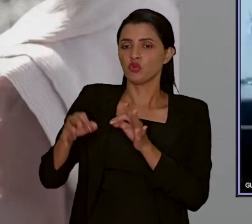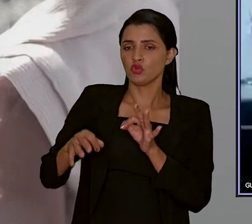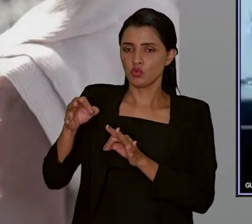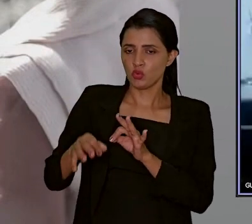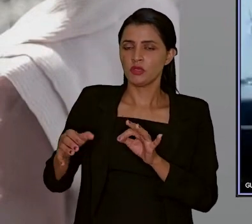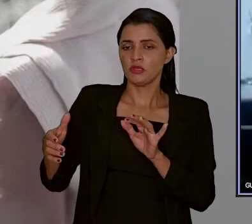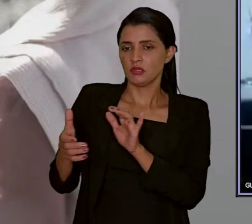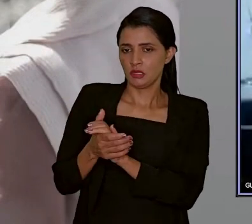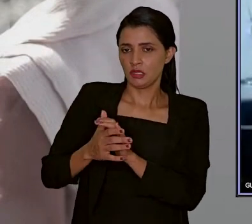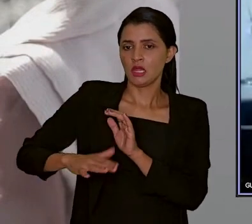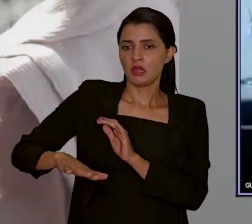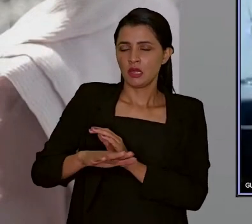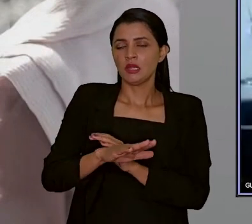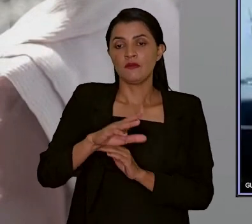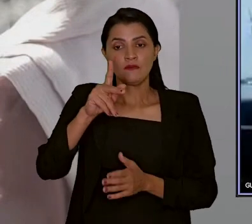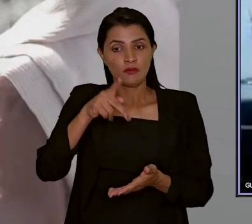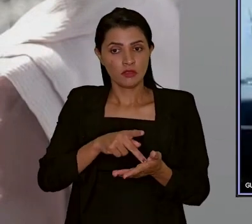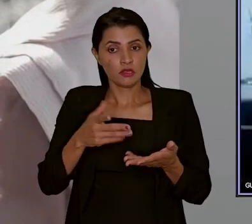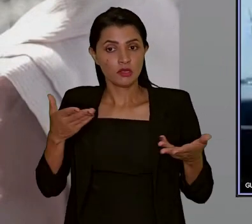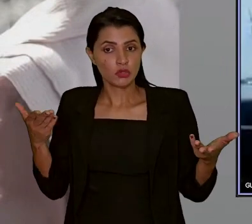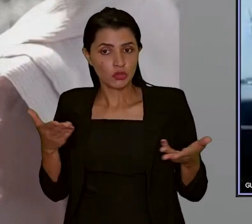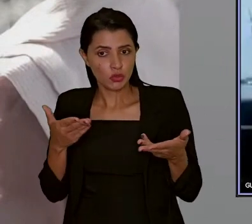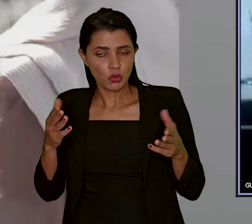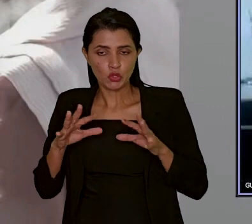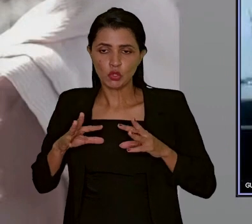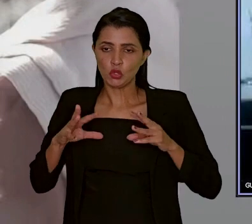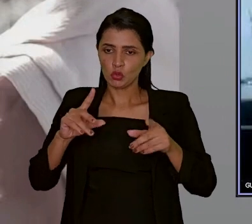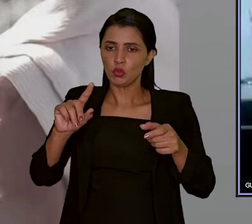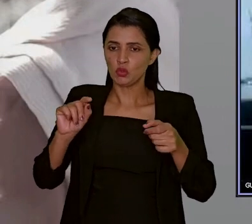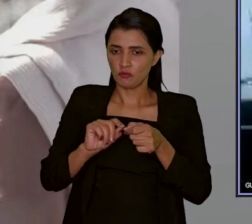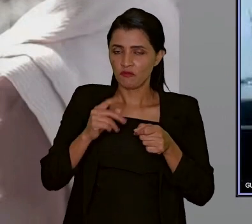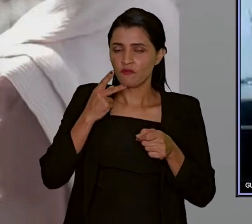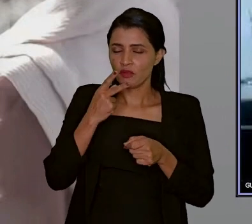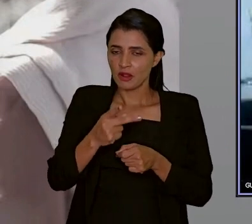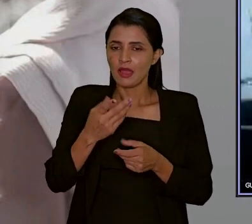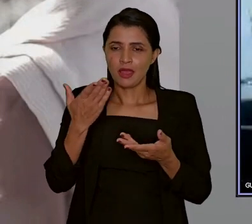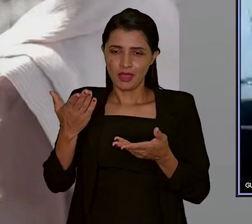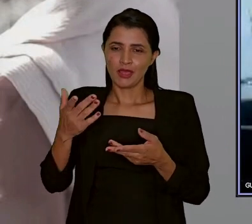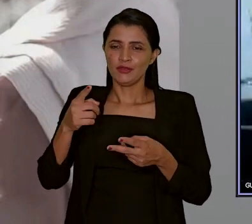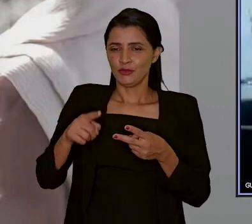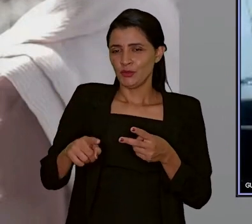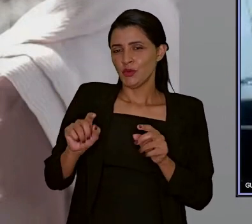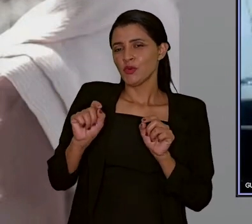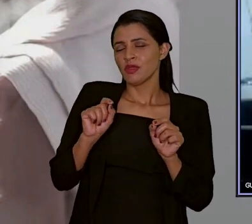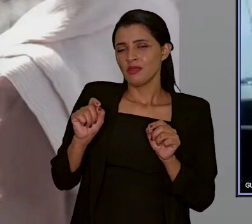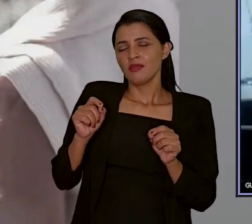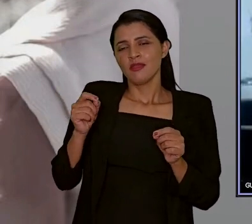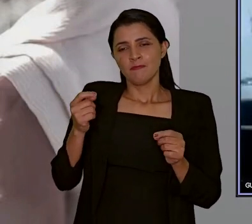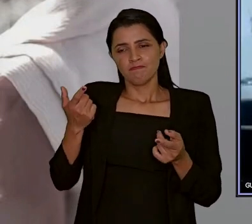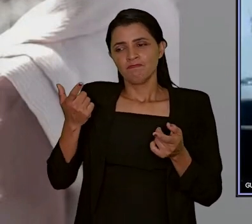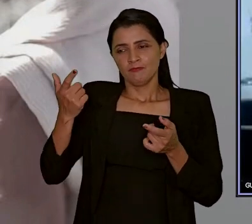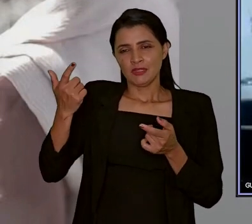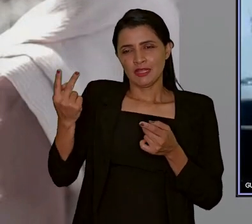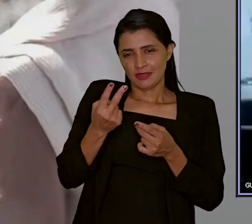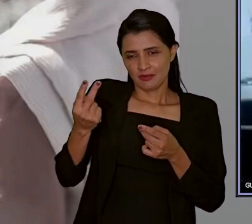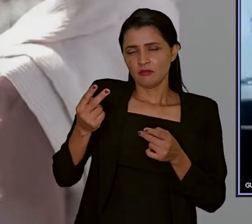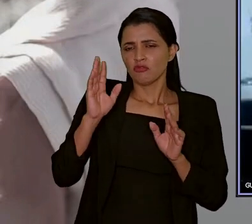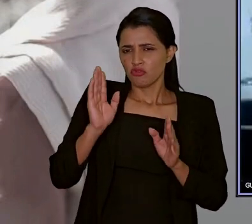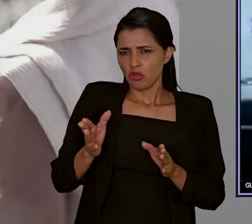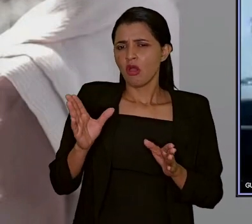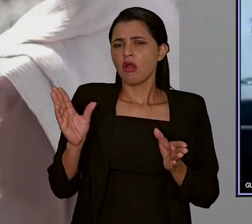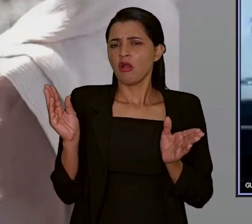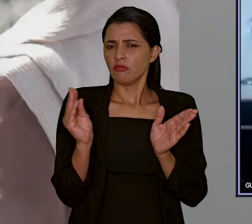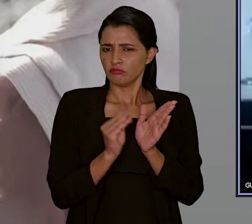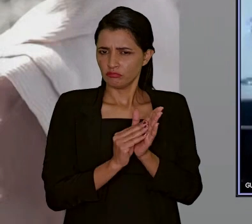hoje, tudo que foi dito, Graciela, Maria Lília, já tem previsão no âmbito